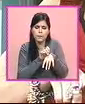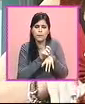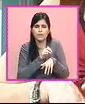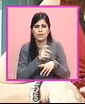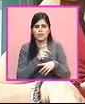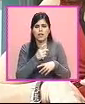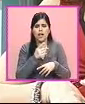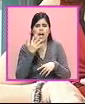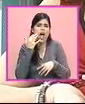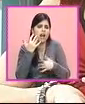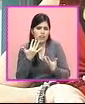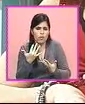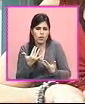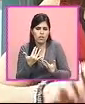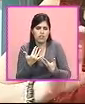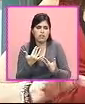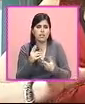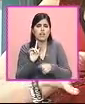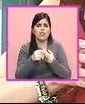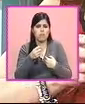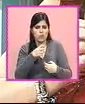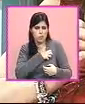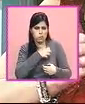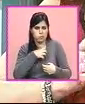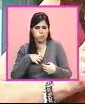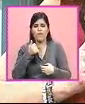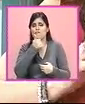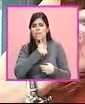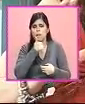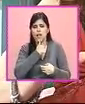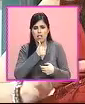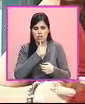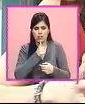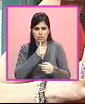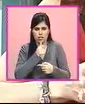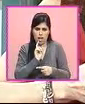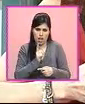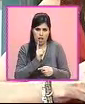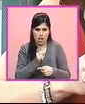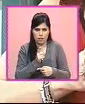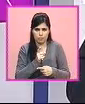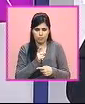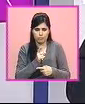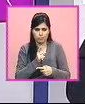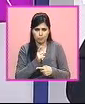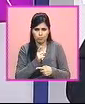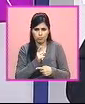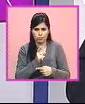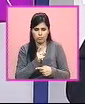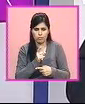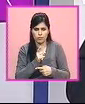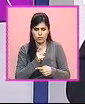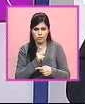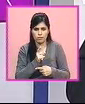um ligeiro ardor, não é? Exatamente. E começam a aparecer umas manchas avermelhadas. Estes são os primeiros sinais. Sintomas. Que a